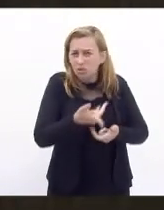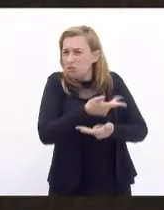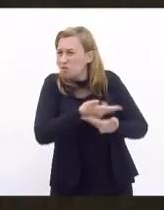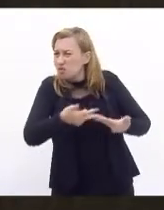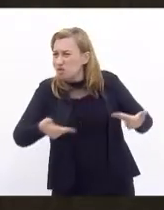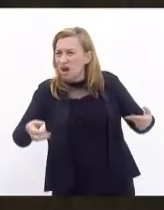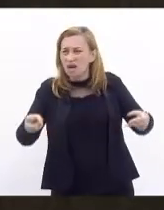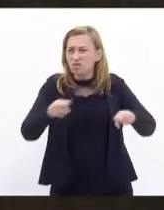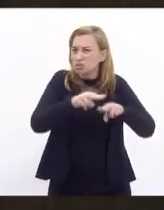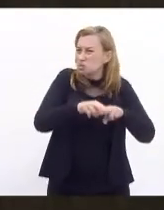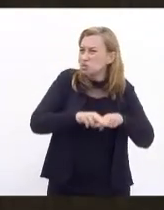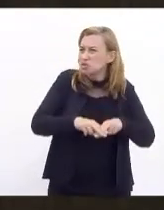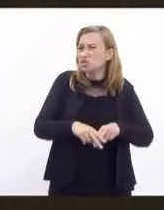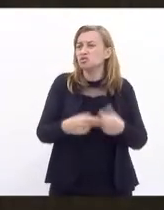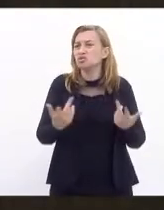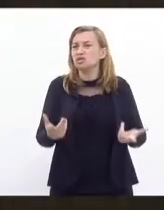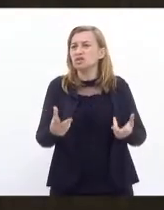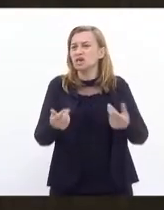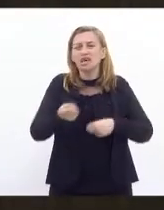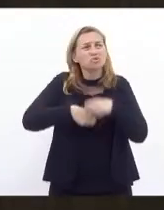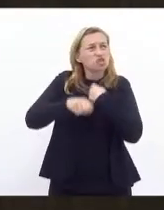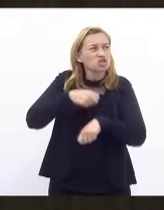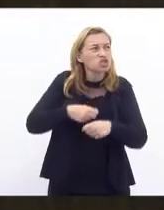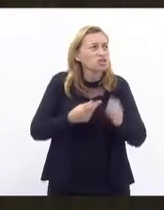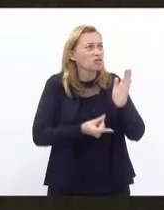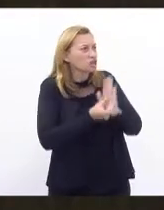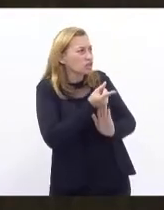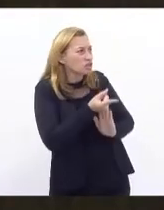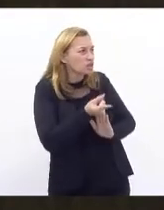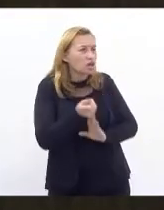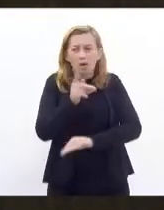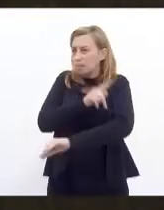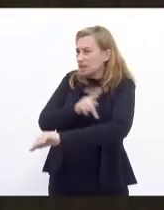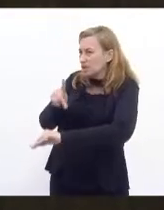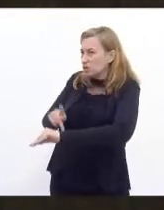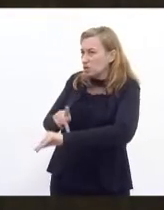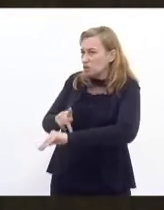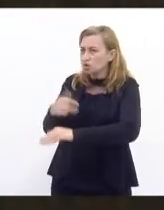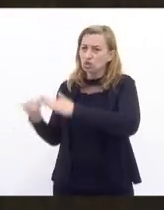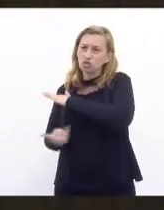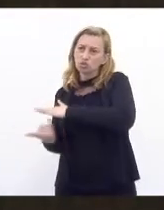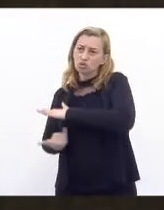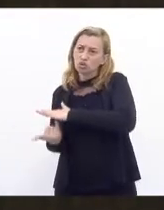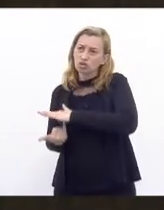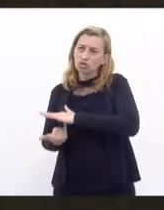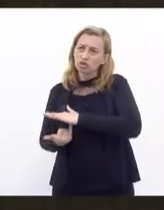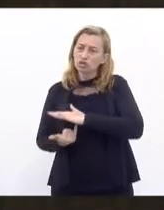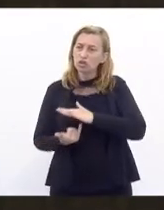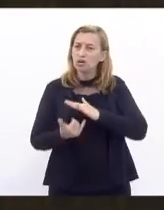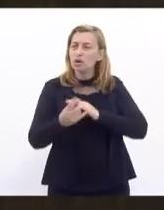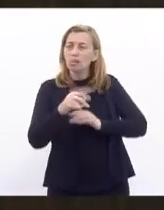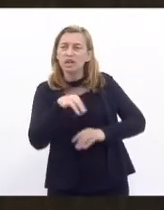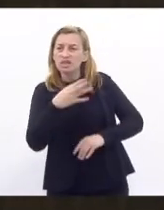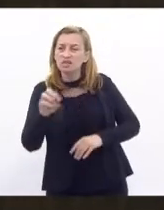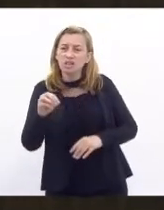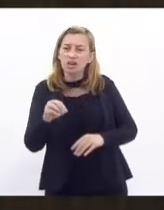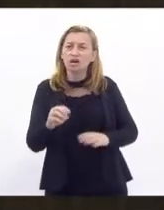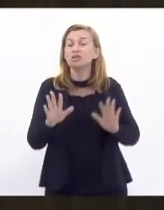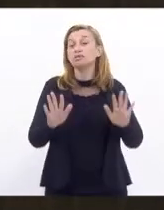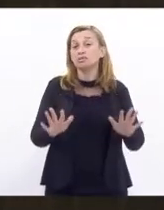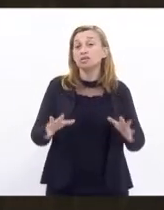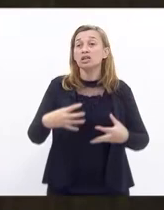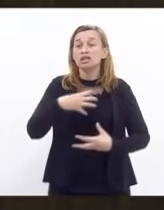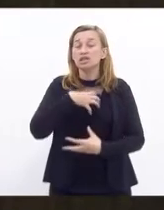aspectos administrativos, financeiros, pedagógicos, institucionais, operacionais, enfim, nesse